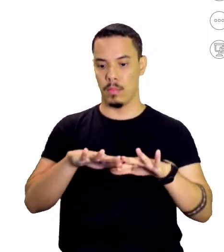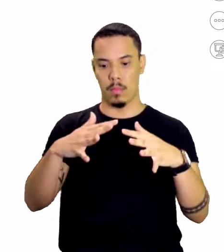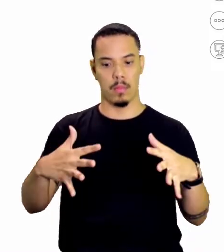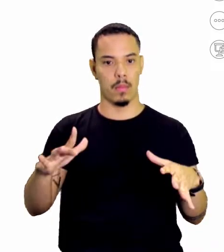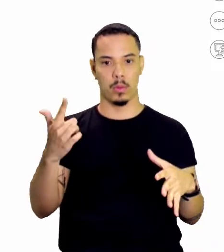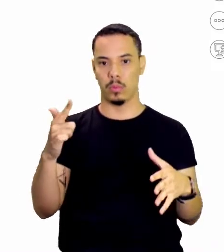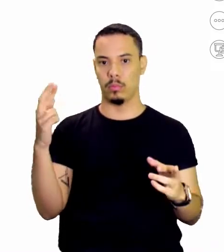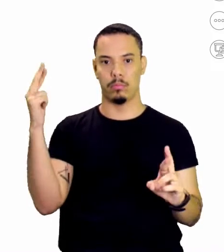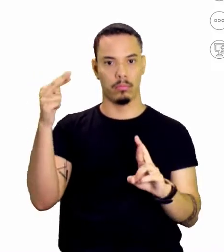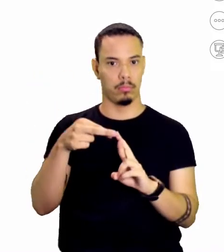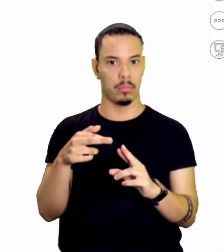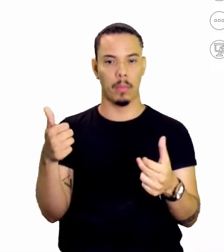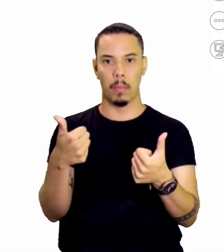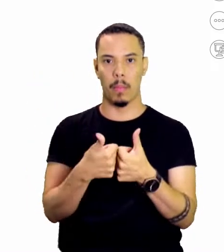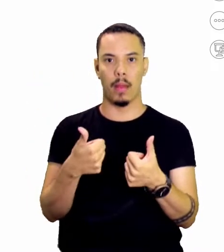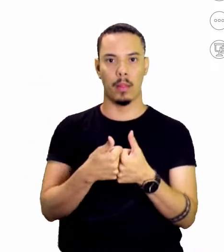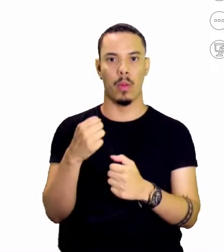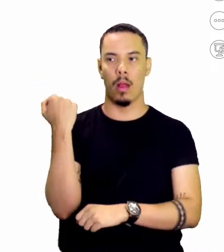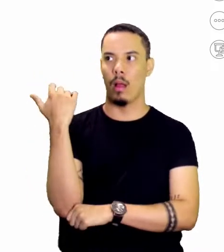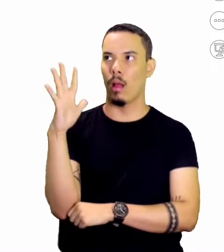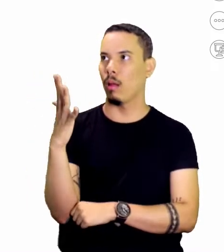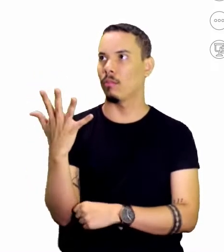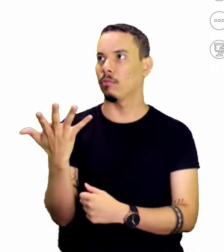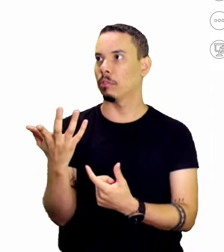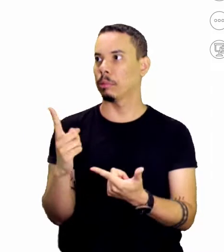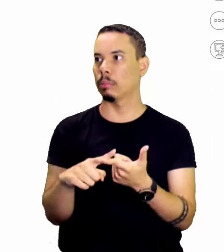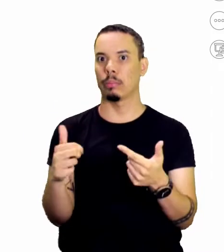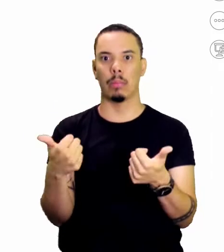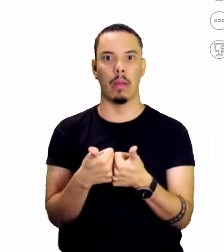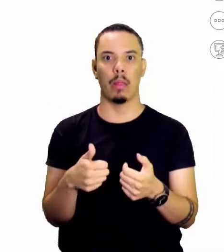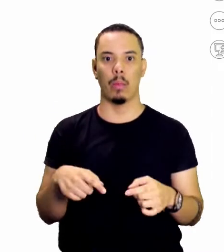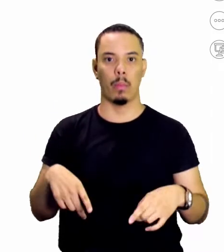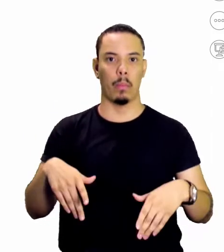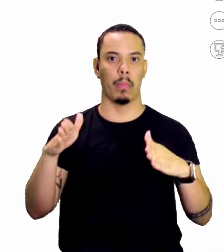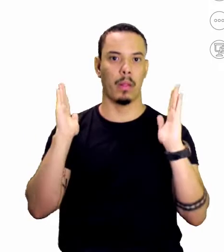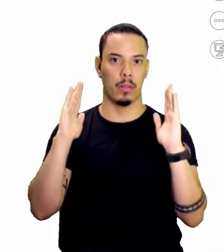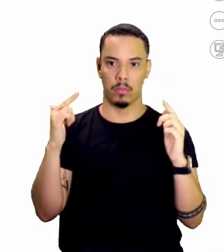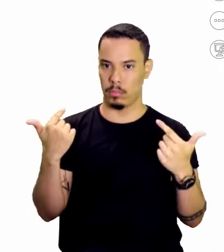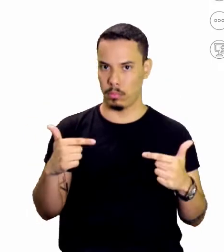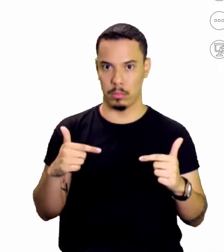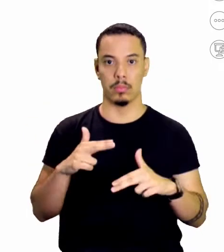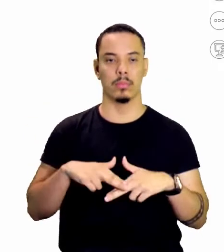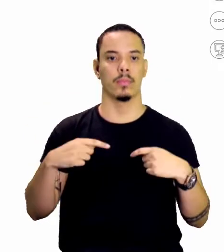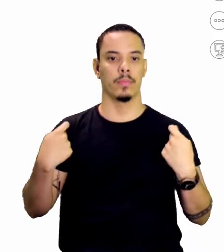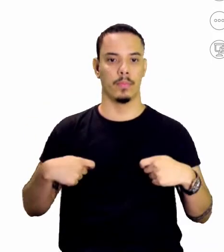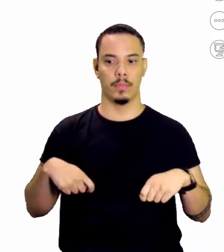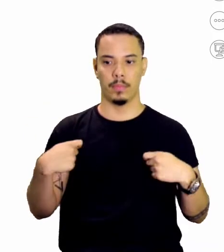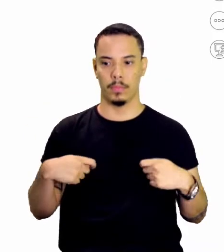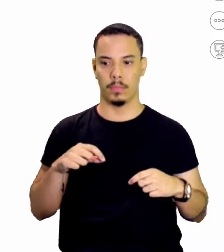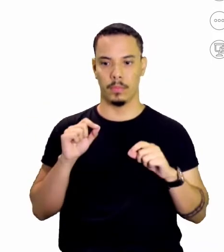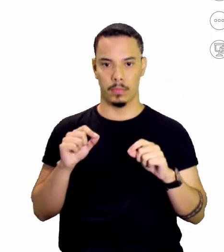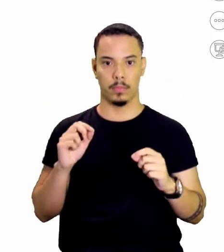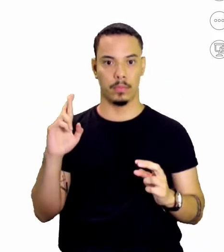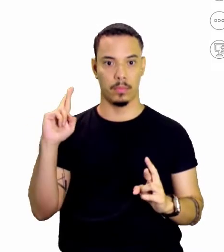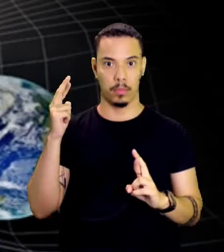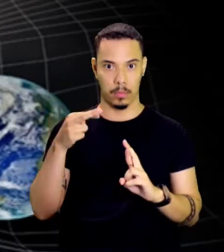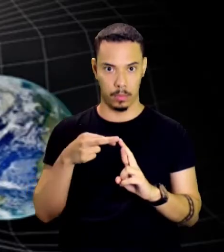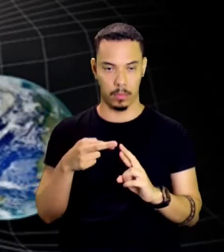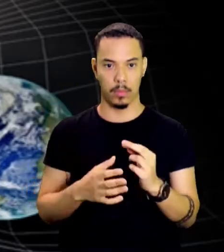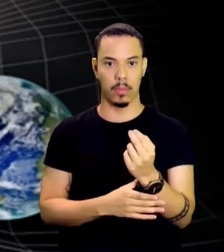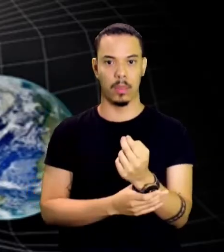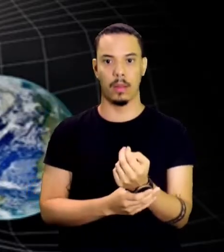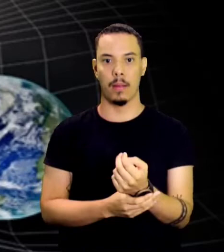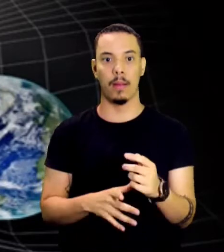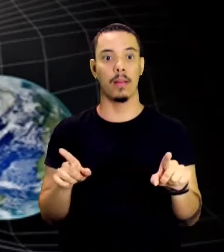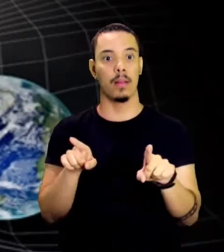tem um ponto de referência ao pé daquela árvore perto daquele daquele prédio mais instalar aberto precisa desse referencial do